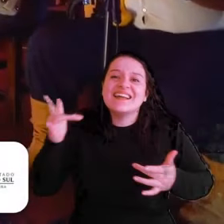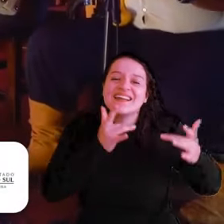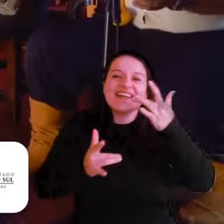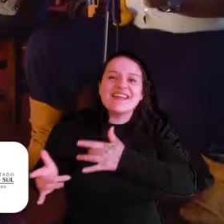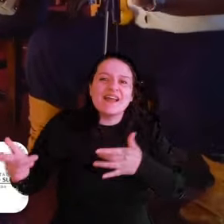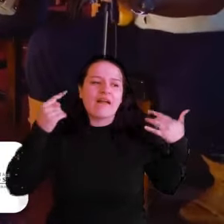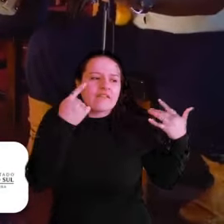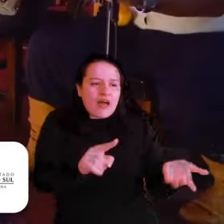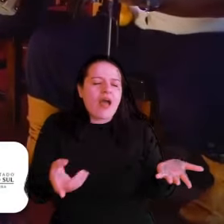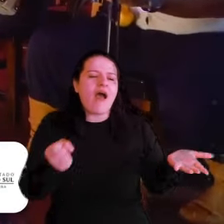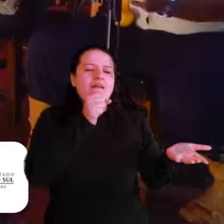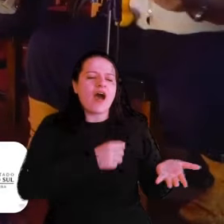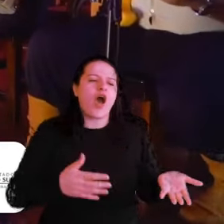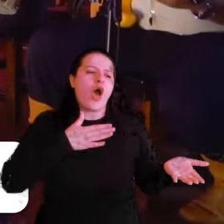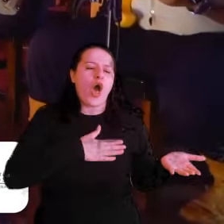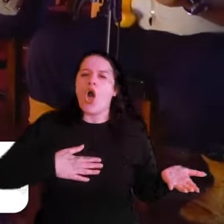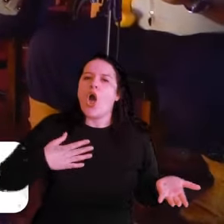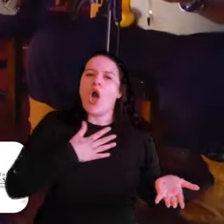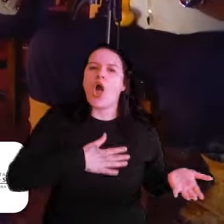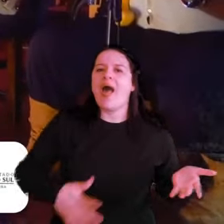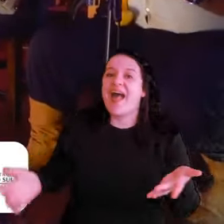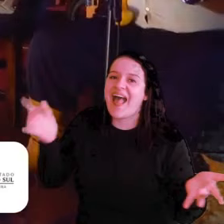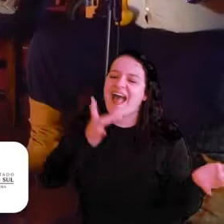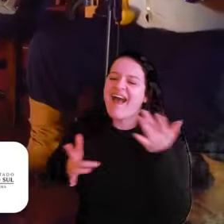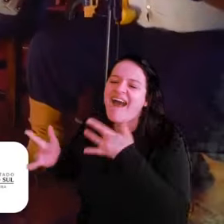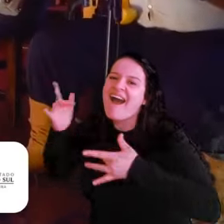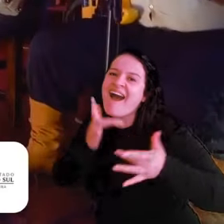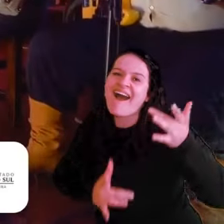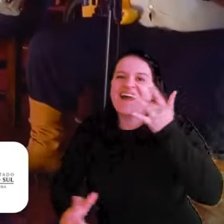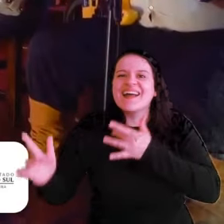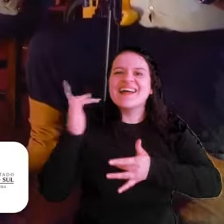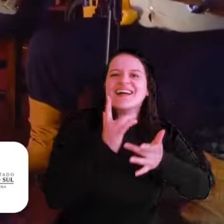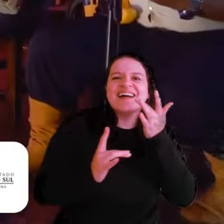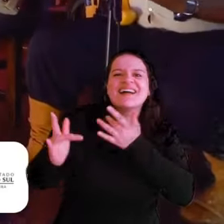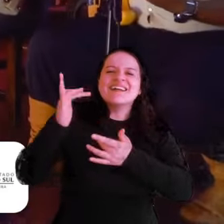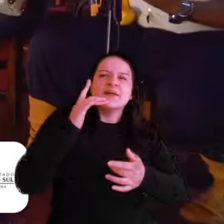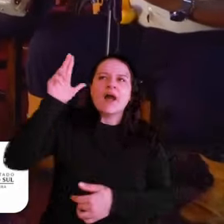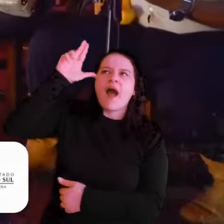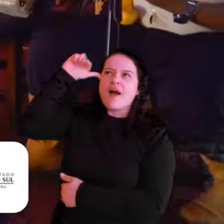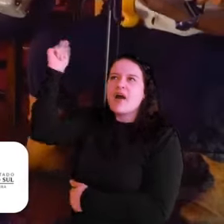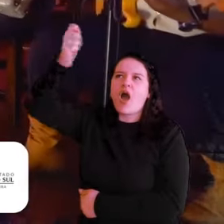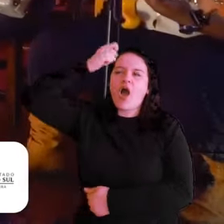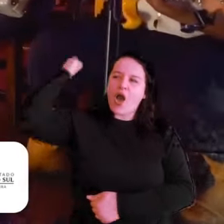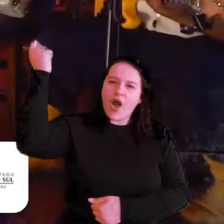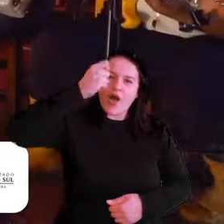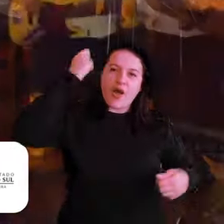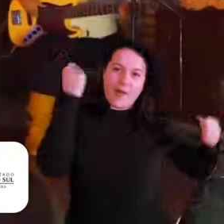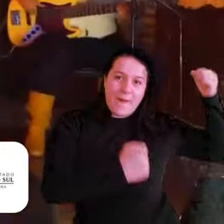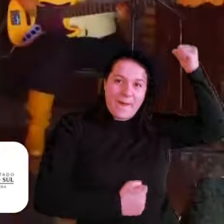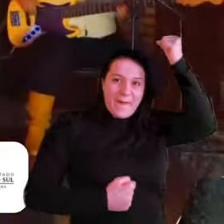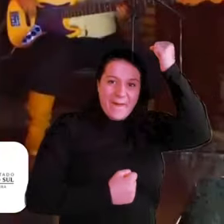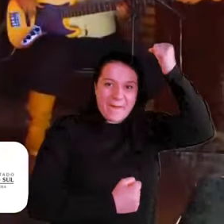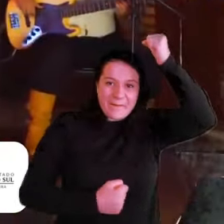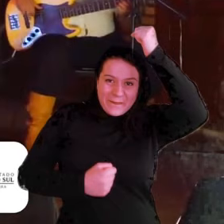Ai, de bom, é do chão que o velho gosta e já dizia o refrão. Ai, de bom, ai, de bom, cavalo roda em China, olha só